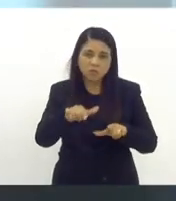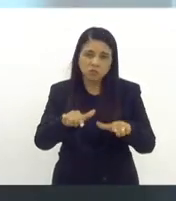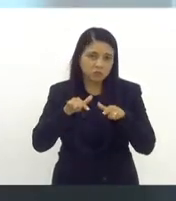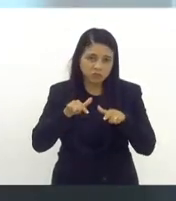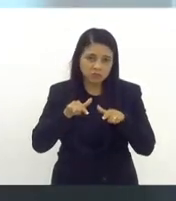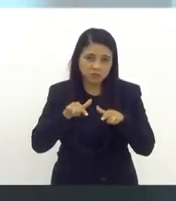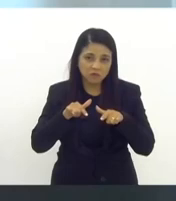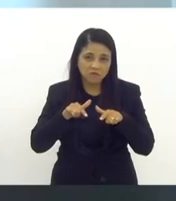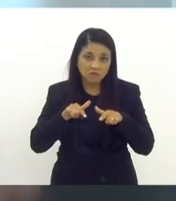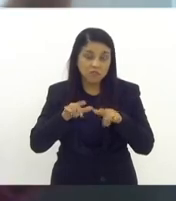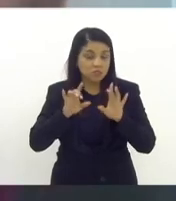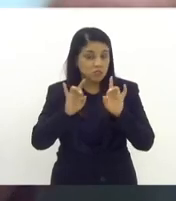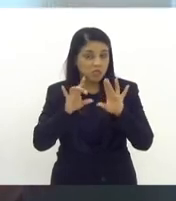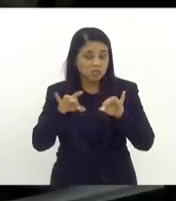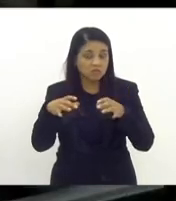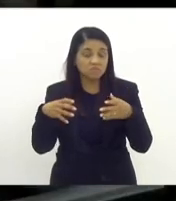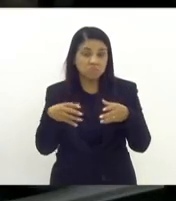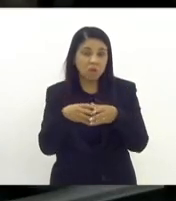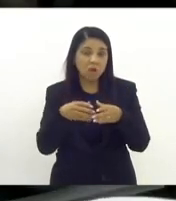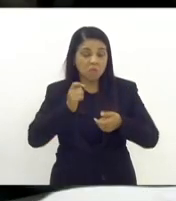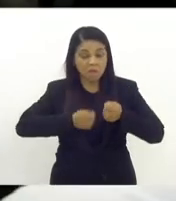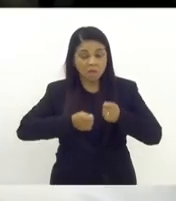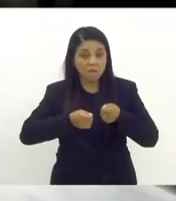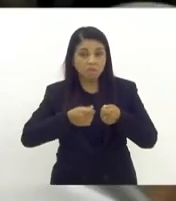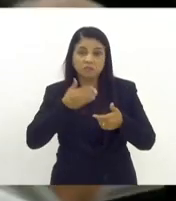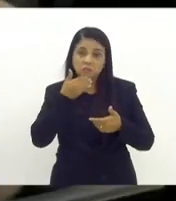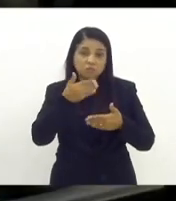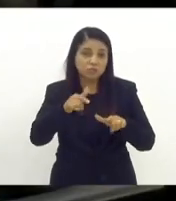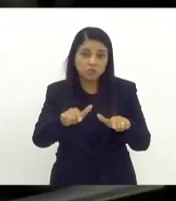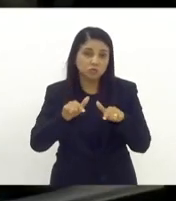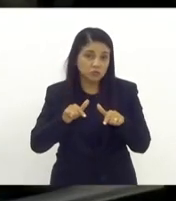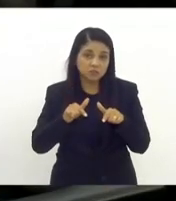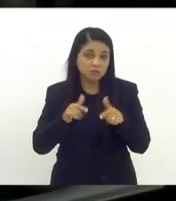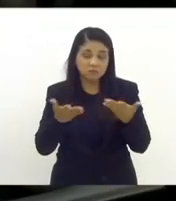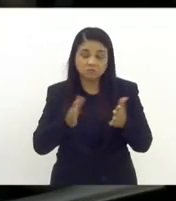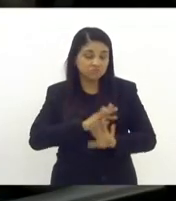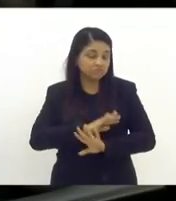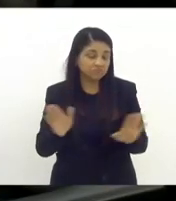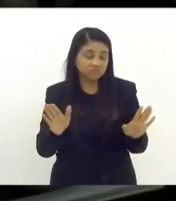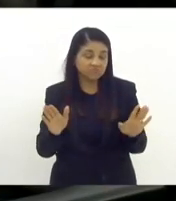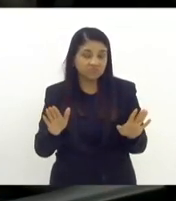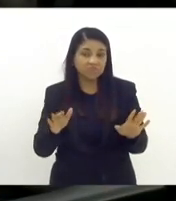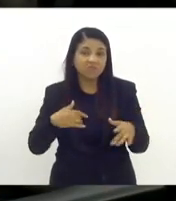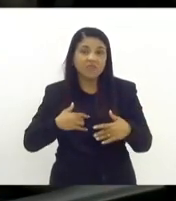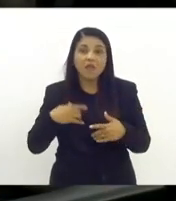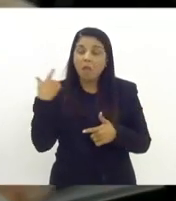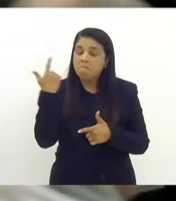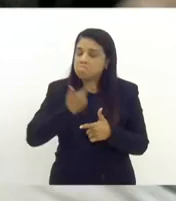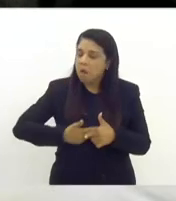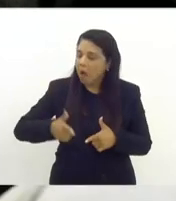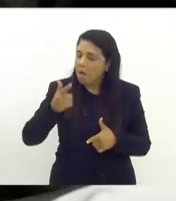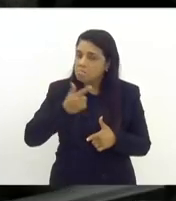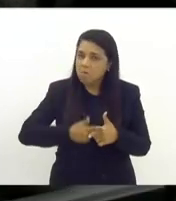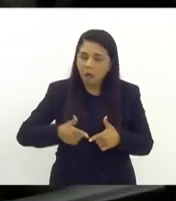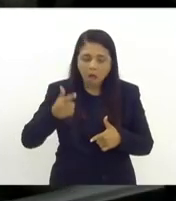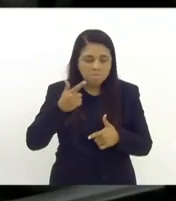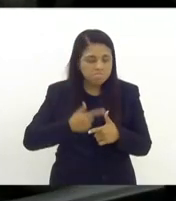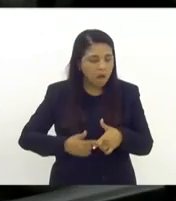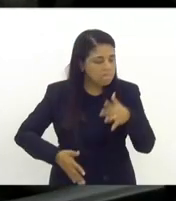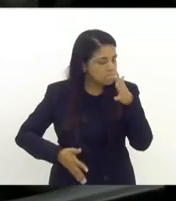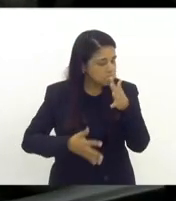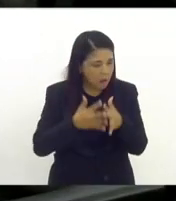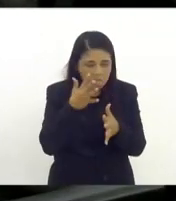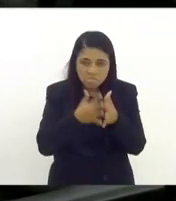a gente vai sair como alguns blocos saem sempre de autorização porque é uma mão de obra para botar um carnaval na rua